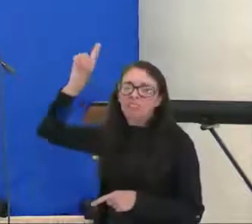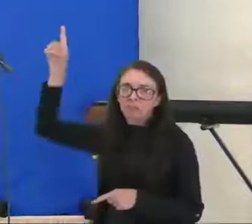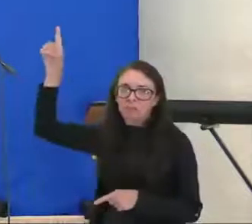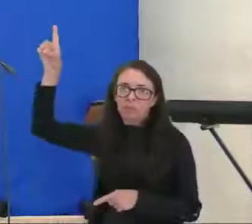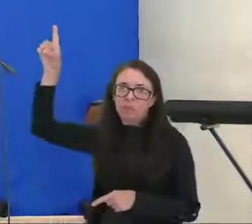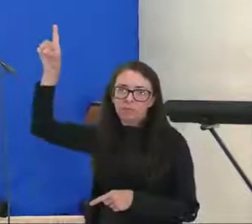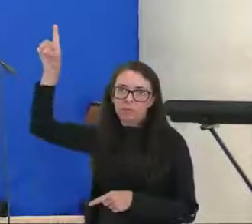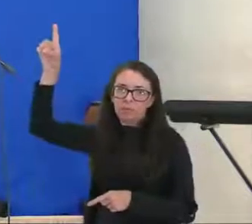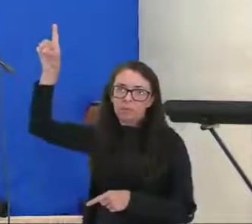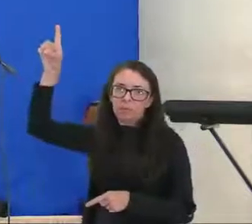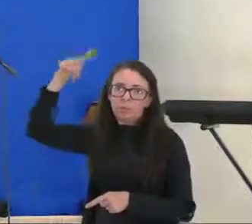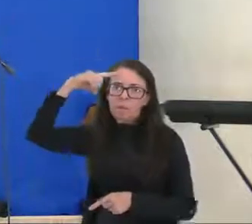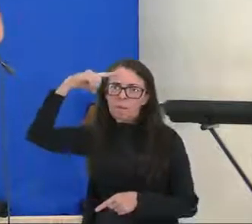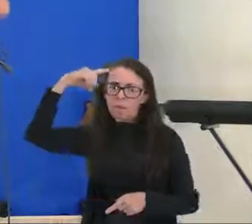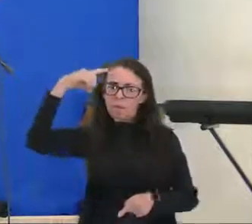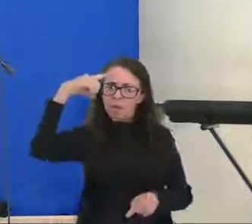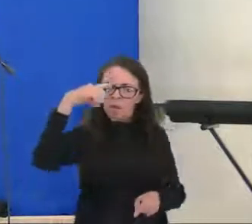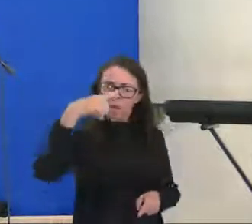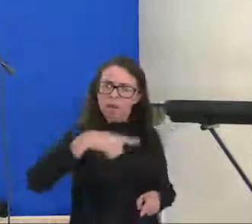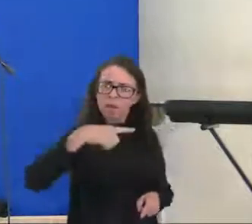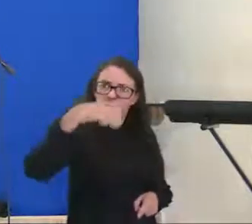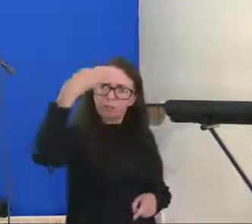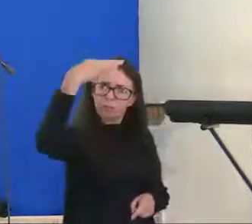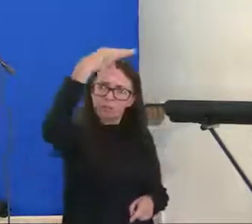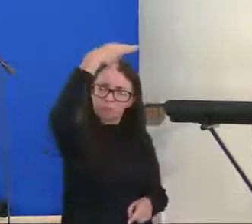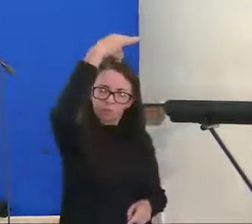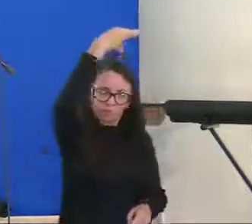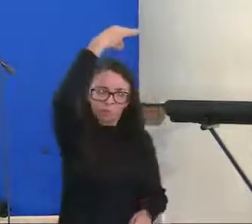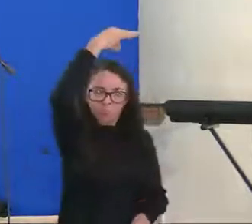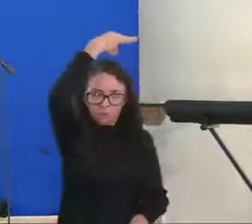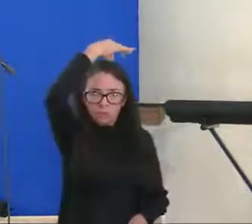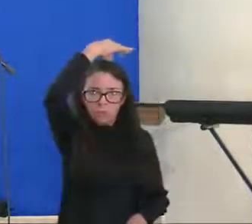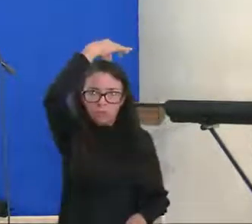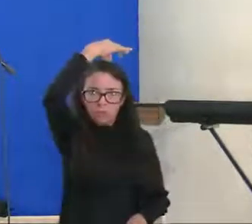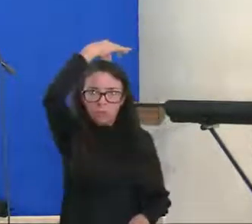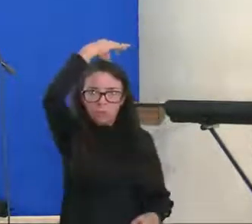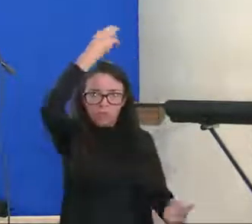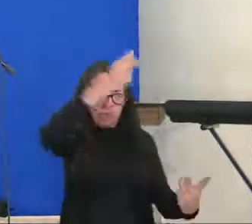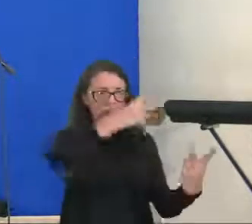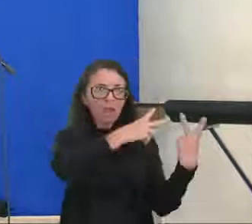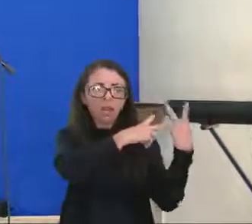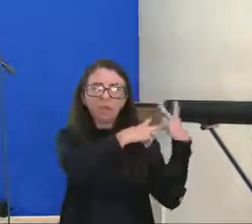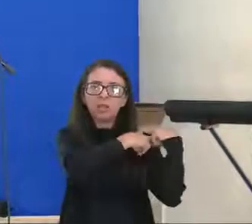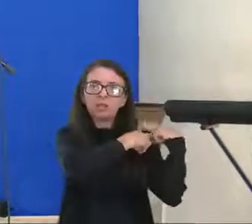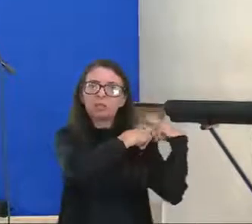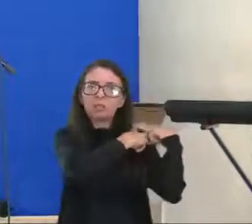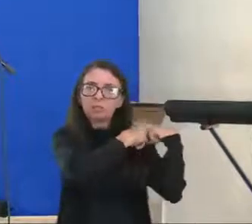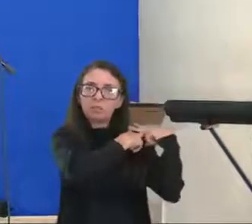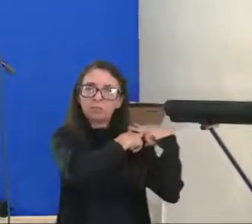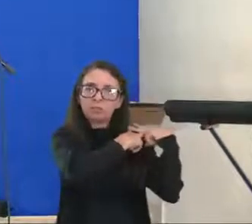Ele distribui. Olha lá no Monte de Milson, eu vou dar esse dom para o Dom de Milson, ele vai procurar fazer